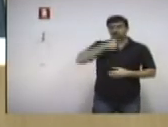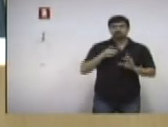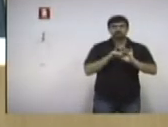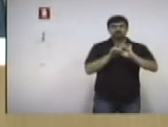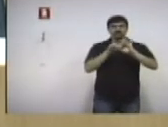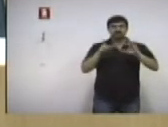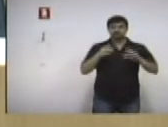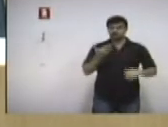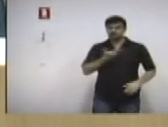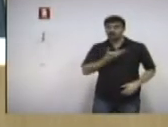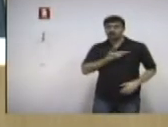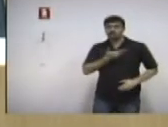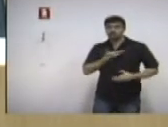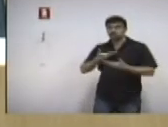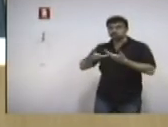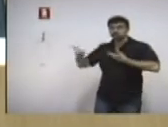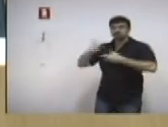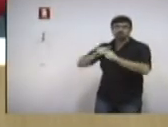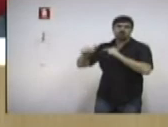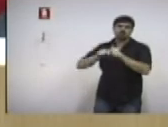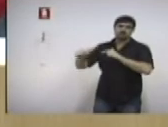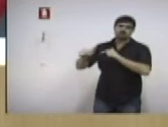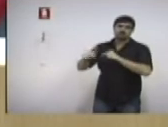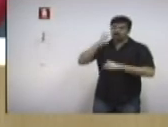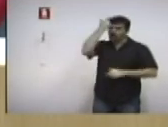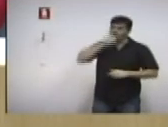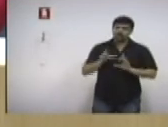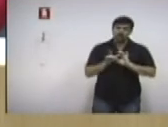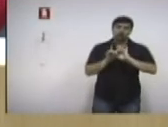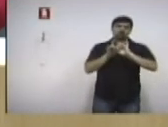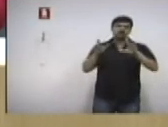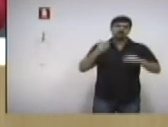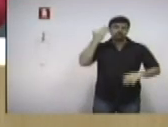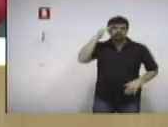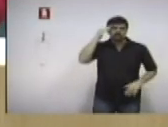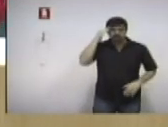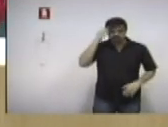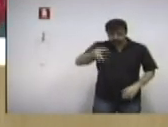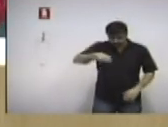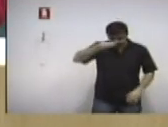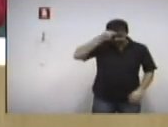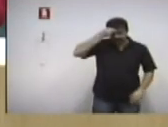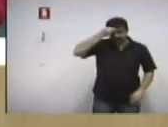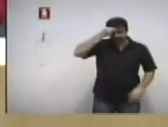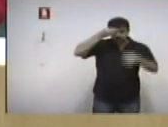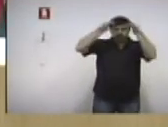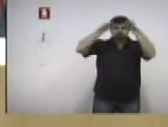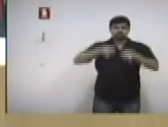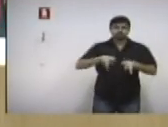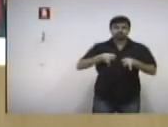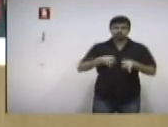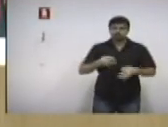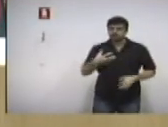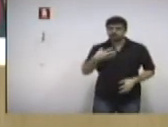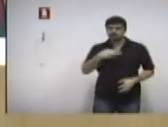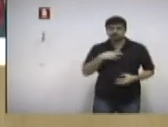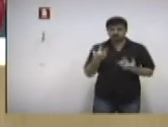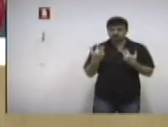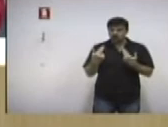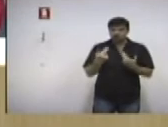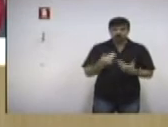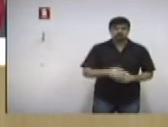vereador eu sou apenas colega de trabalho então Eu voto como eu entender razoável e como